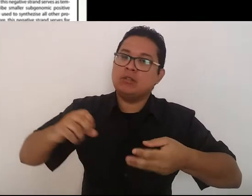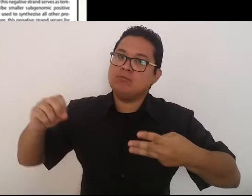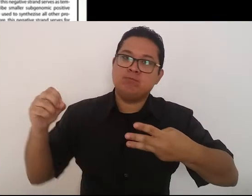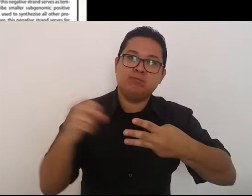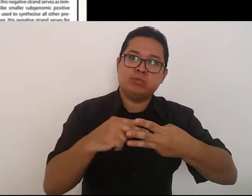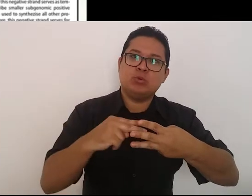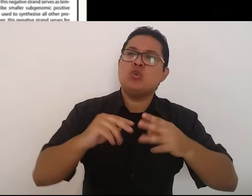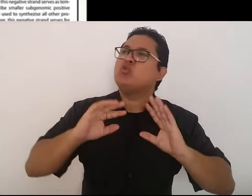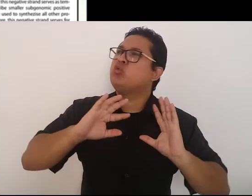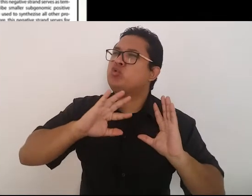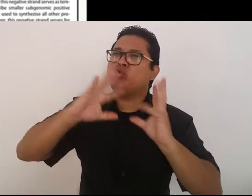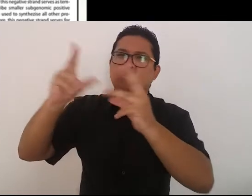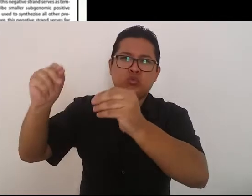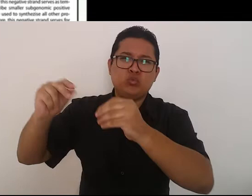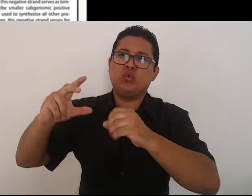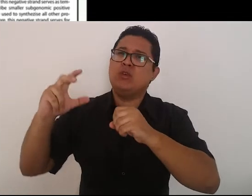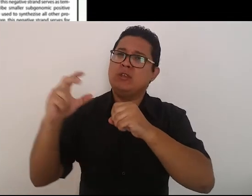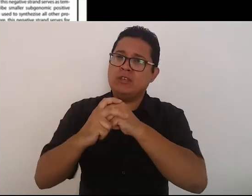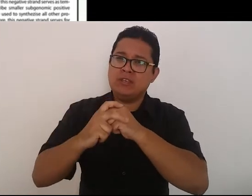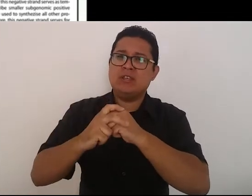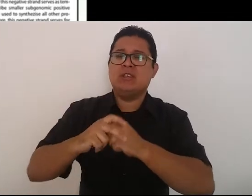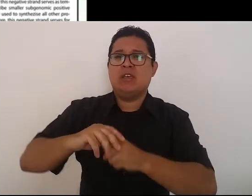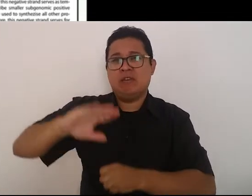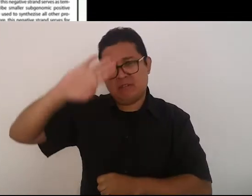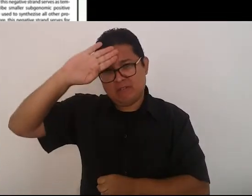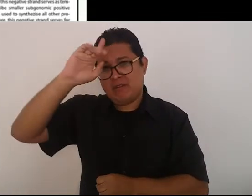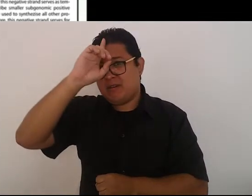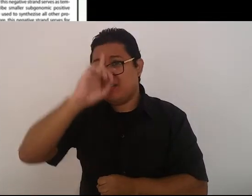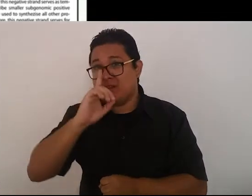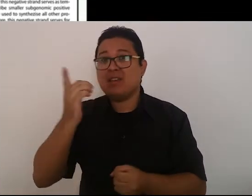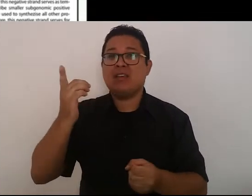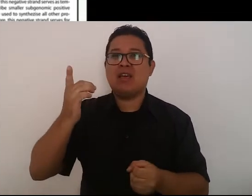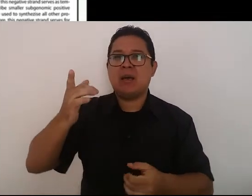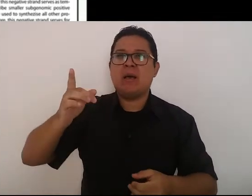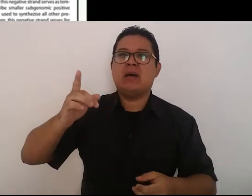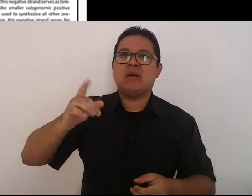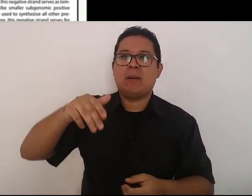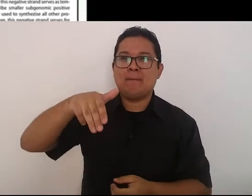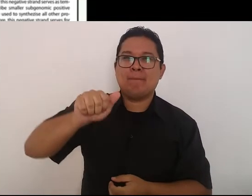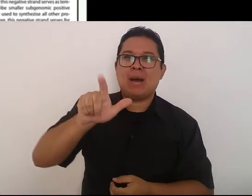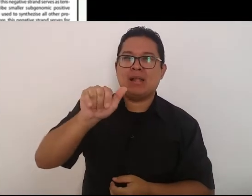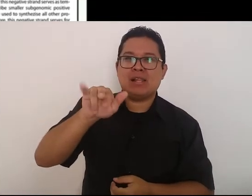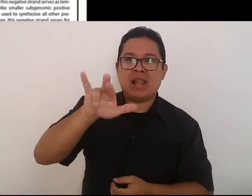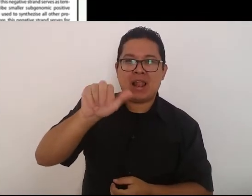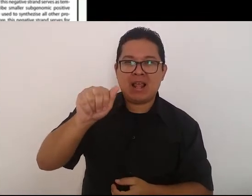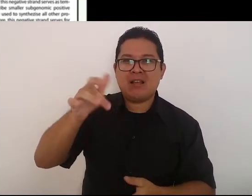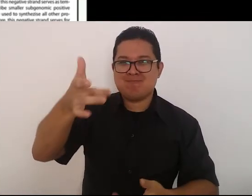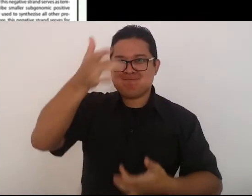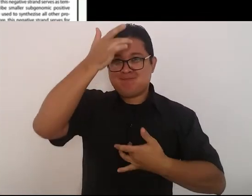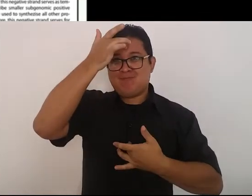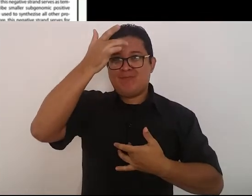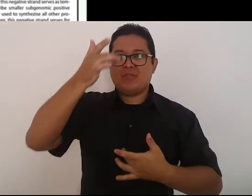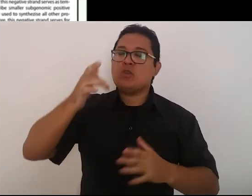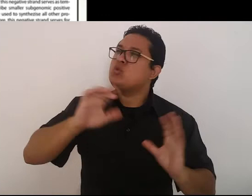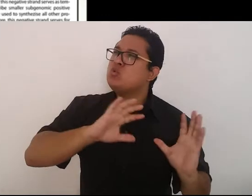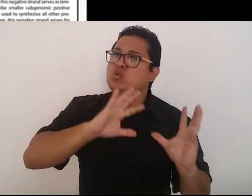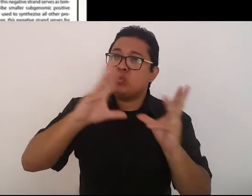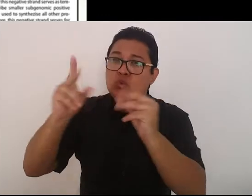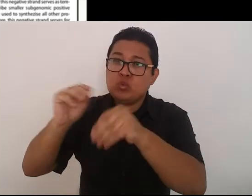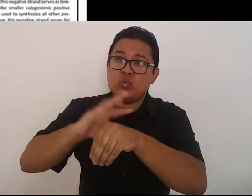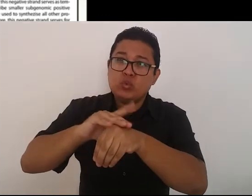um. Todos, sem exceção. Tudo bem? Como eu falei na outra aula,